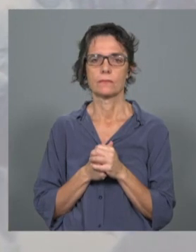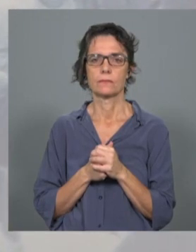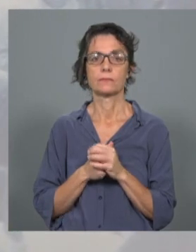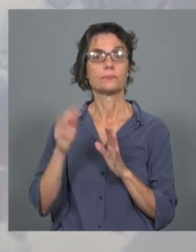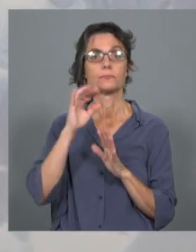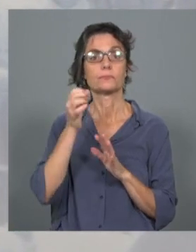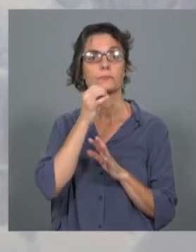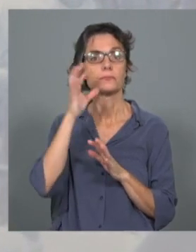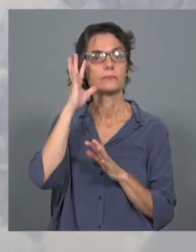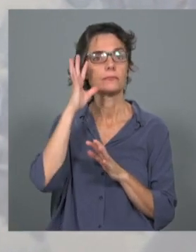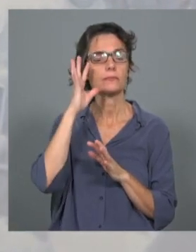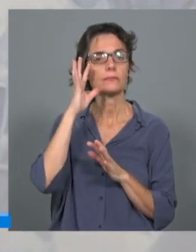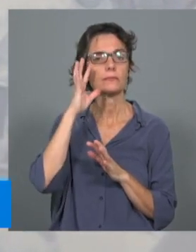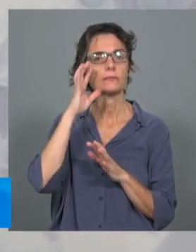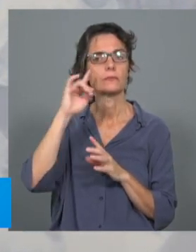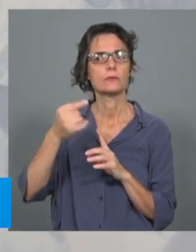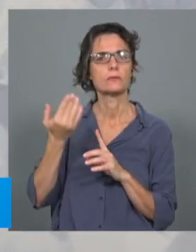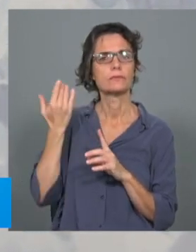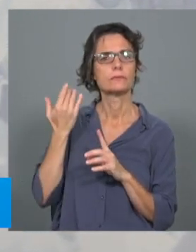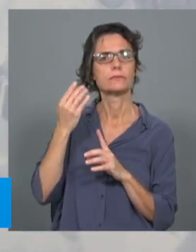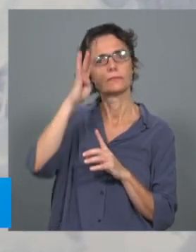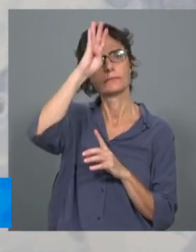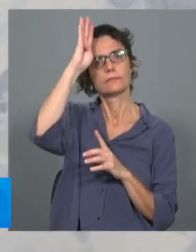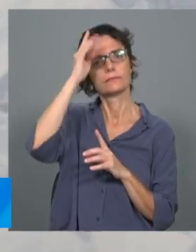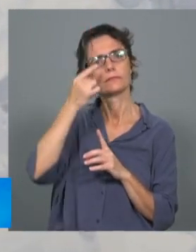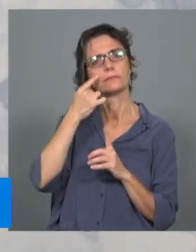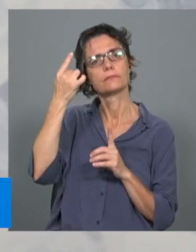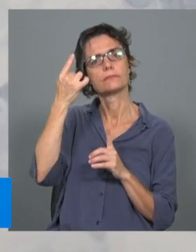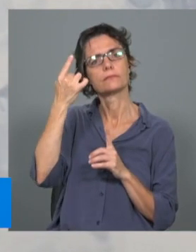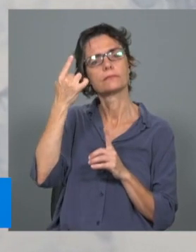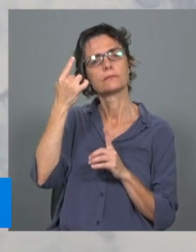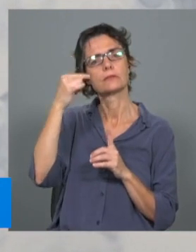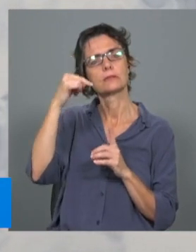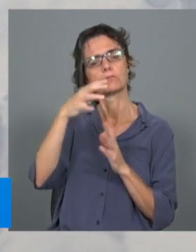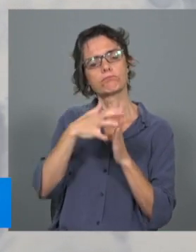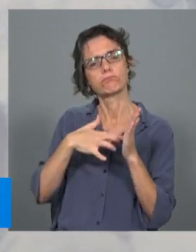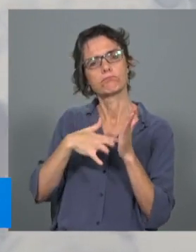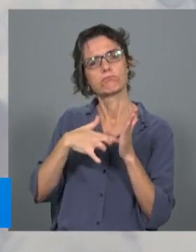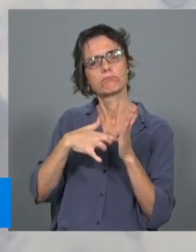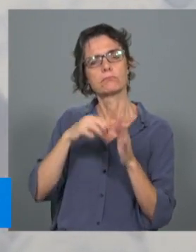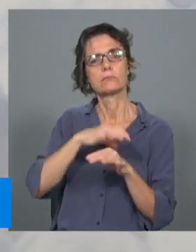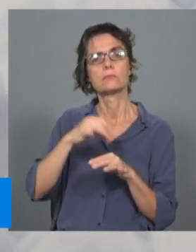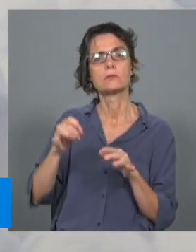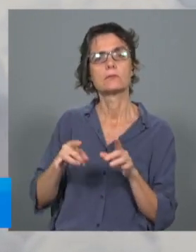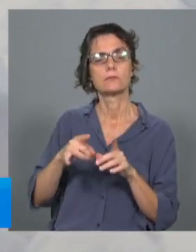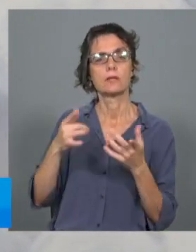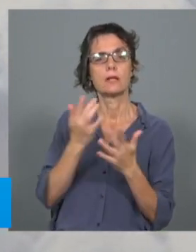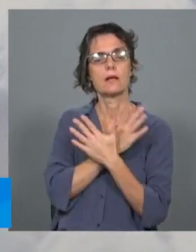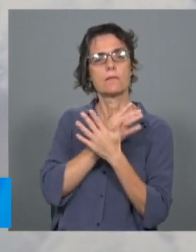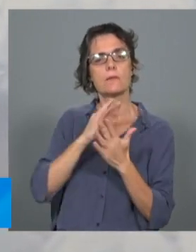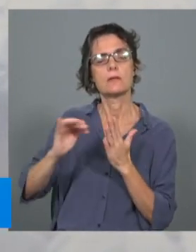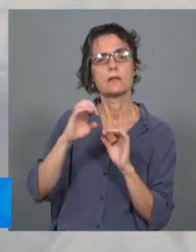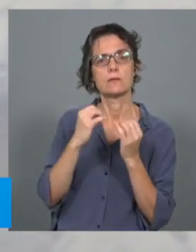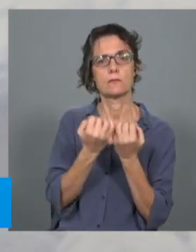Olá, muito boa tarde. Há um ano o Papa Francisco publicava um tratado sobre a fraternidade e a amizade social, a encíclica Fratelli